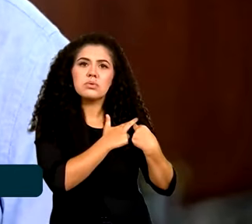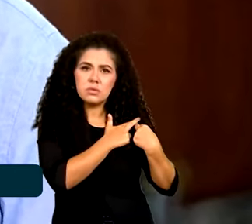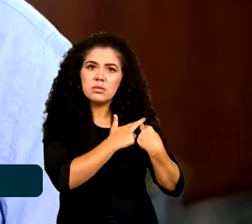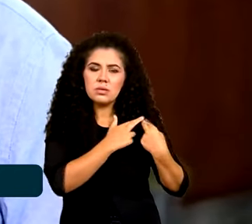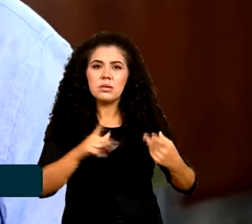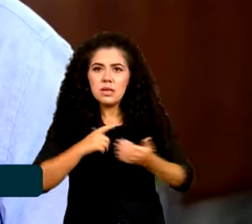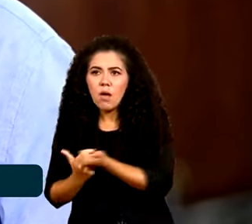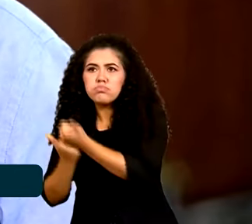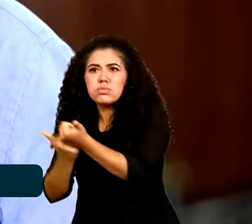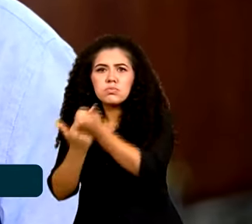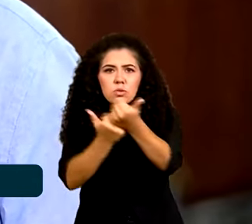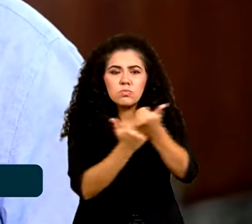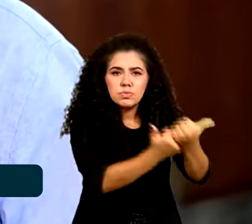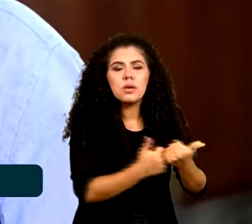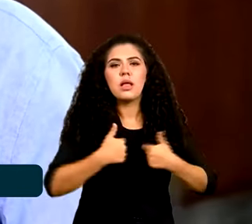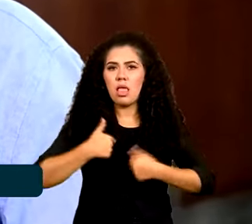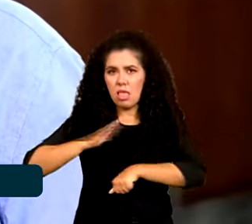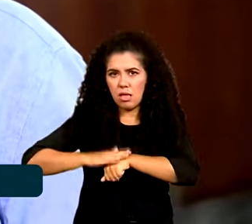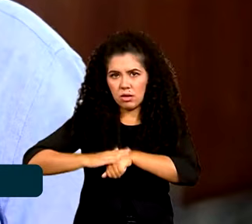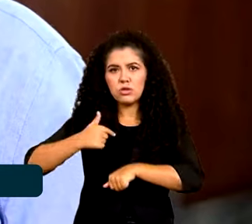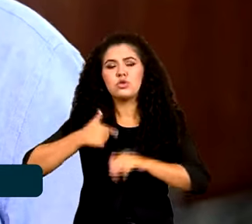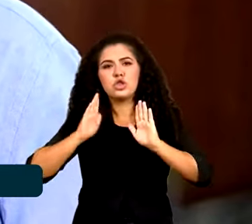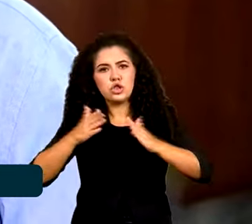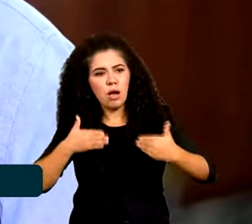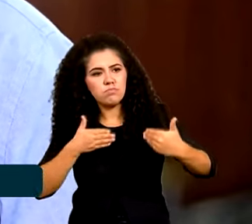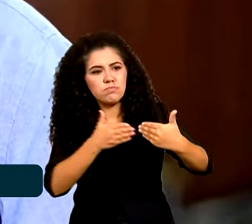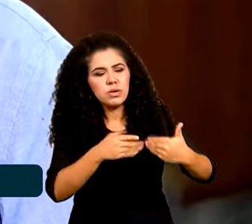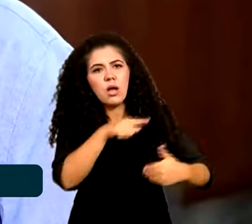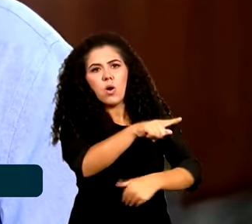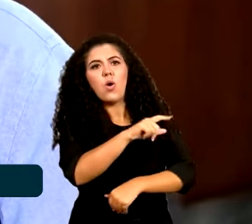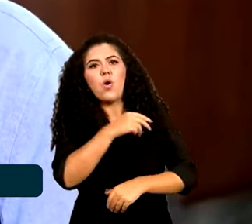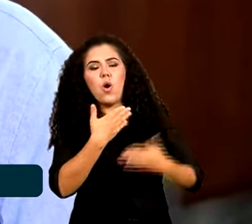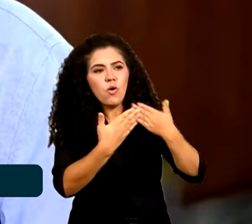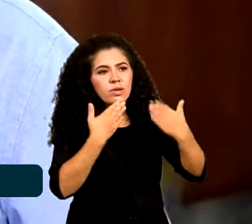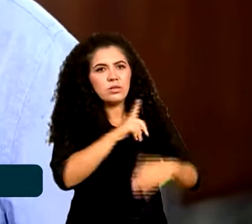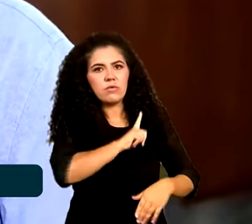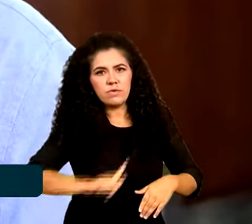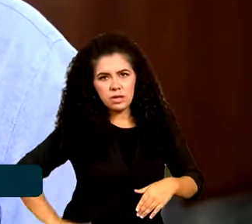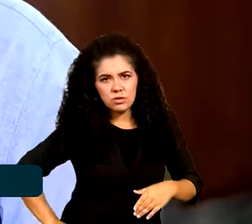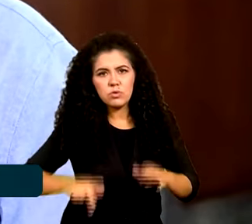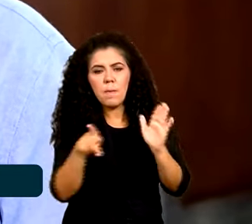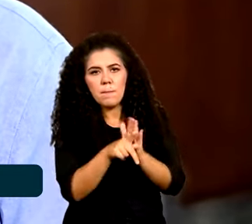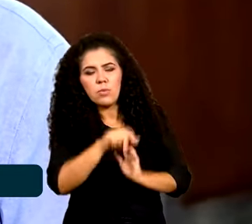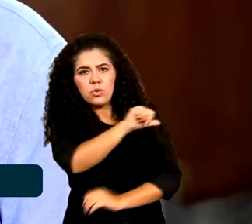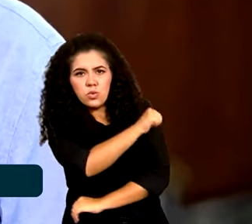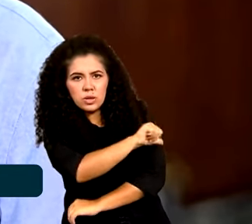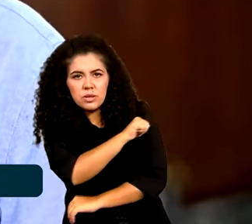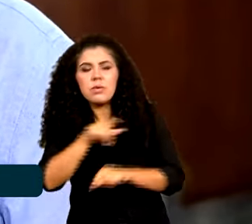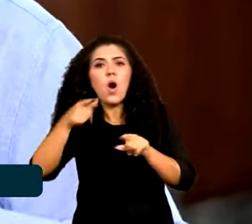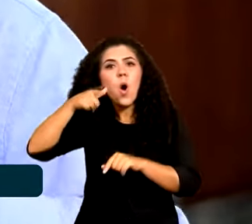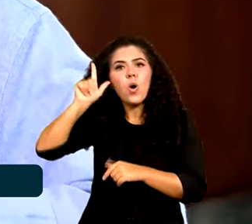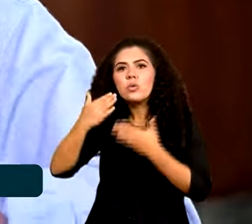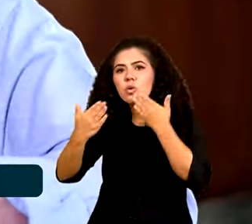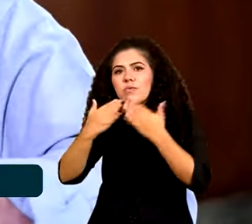Eu já conversei com o governador sabe Castro do Rio de Janeiro Ontem eu conversei com frá Dino hoje eu vou conversar com o ministro